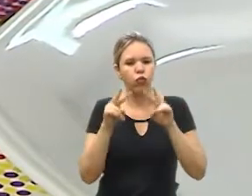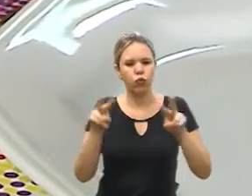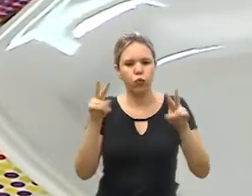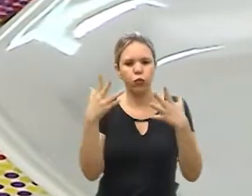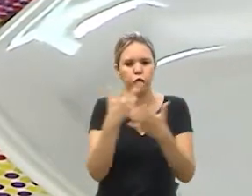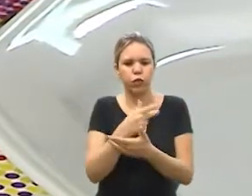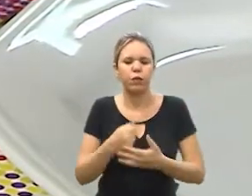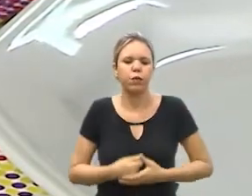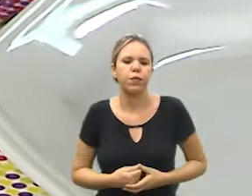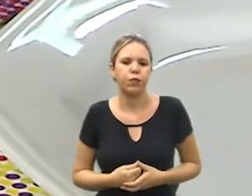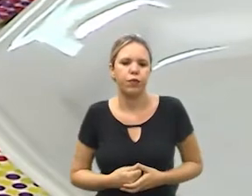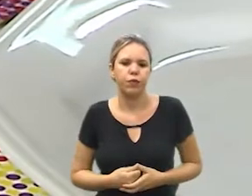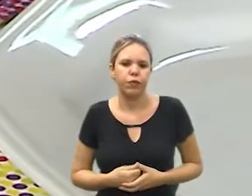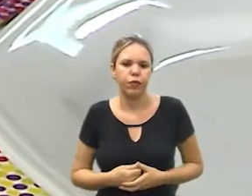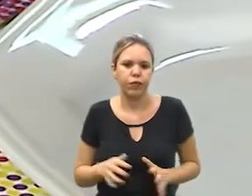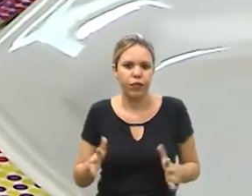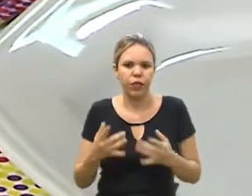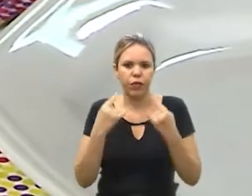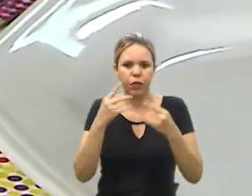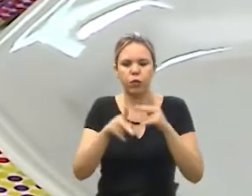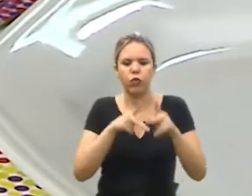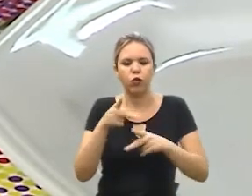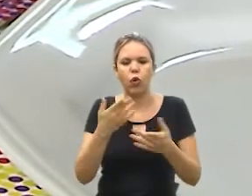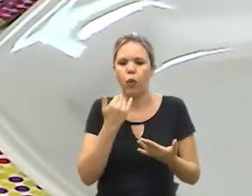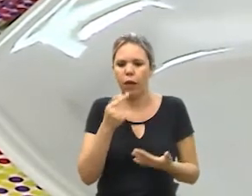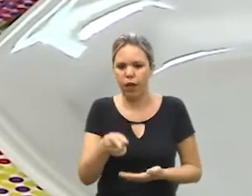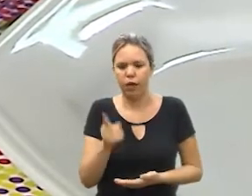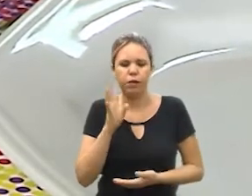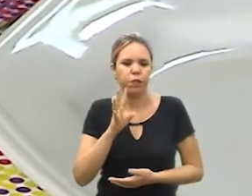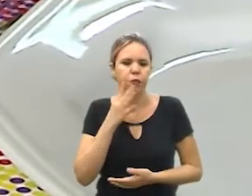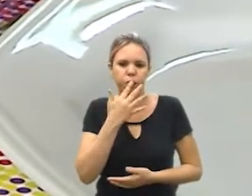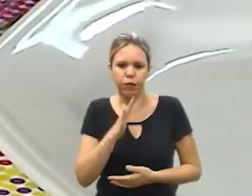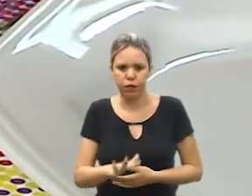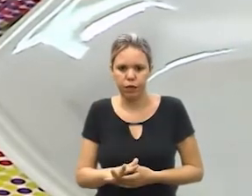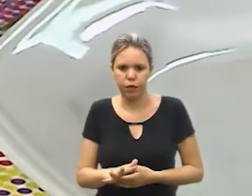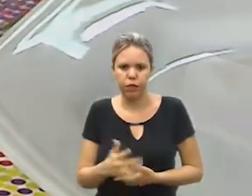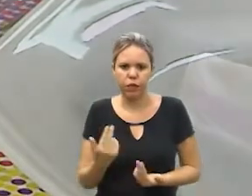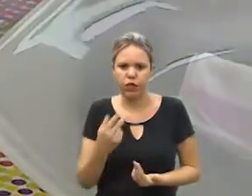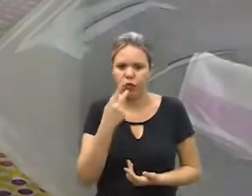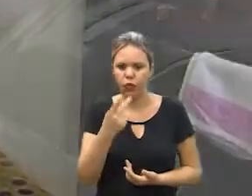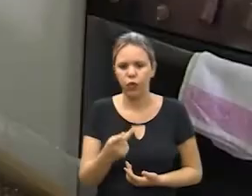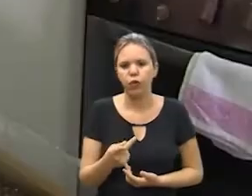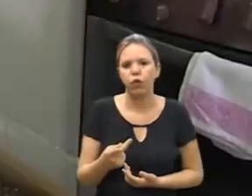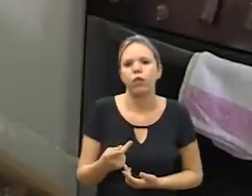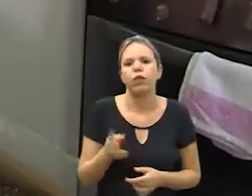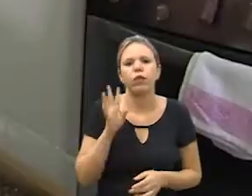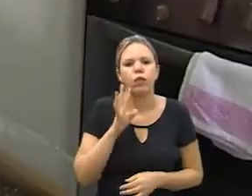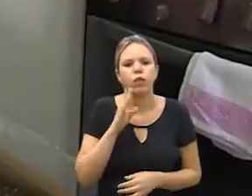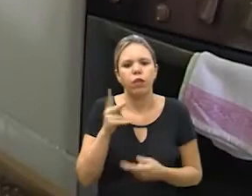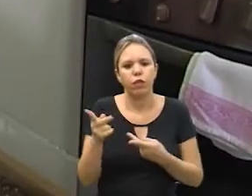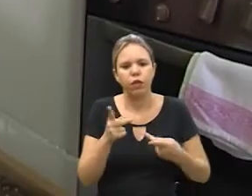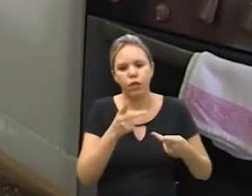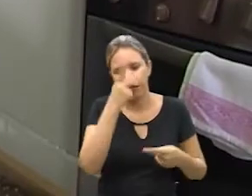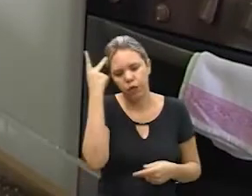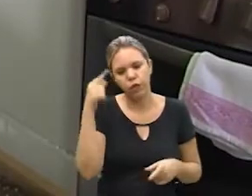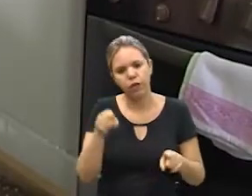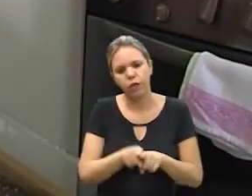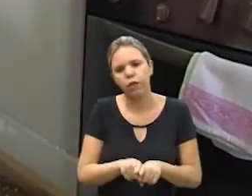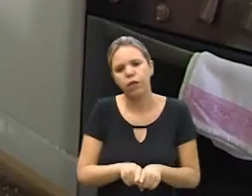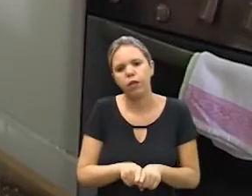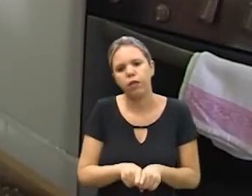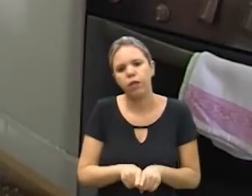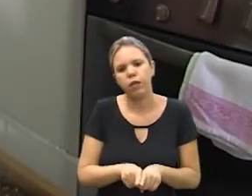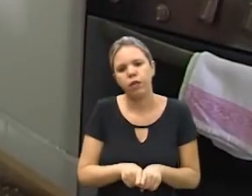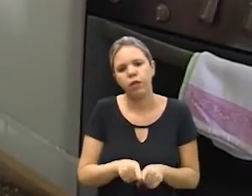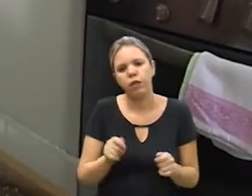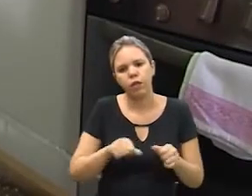apresentação nova. Uhum. Então você instiga as pessoas a comerem. Isso é legal com criança, que nem a gente falou agora há pouco. Isso é legal com seus convidados também. Então